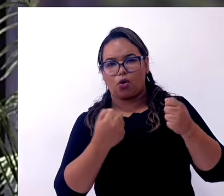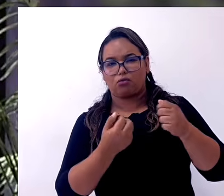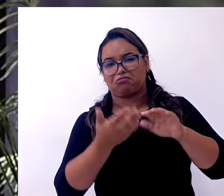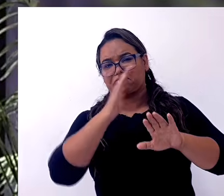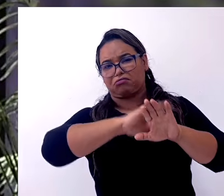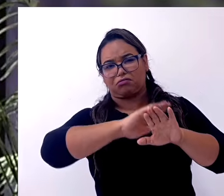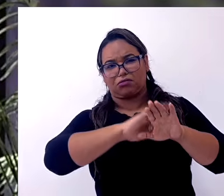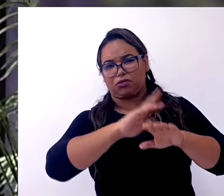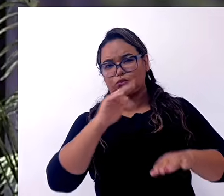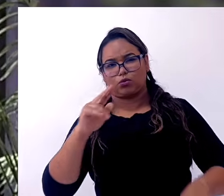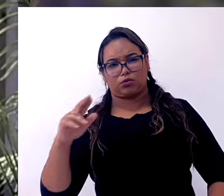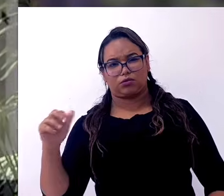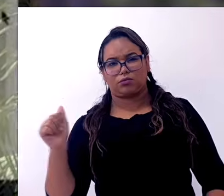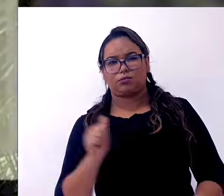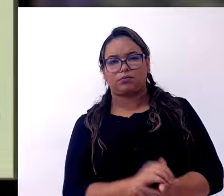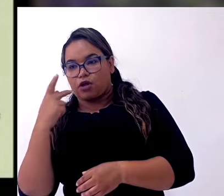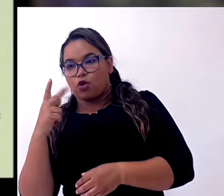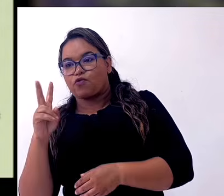para gravar.